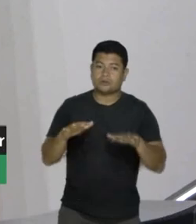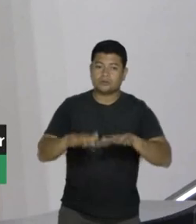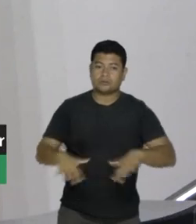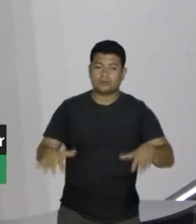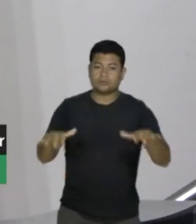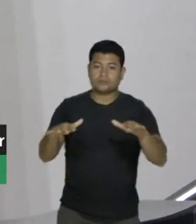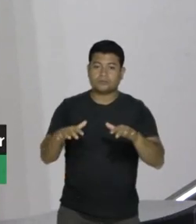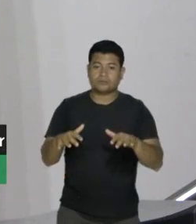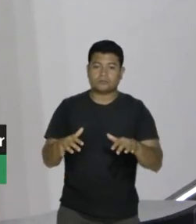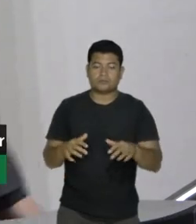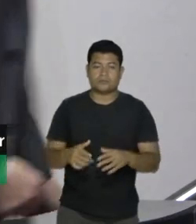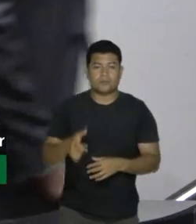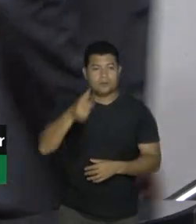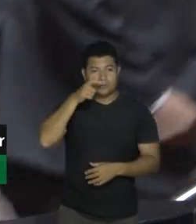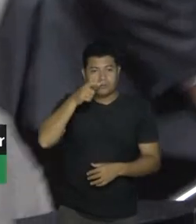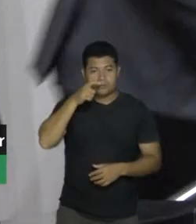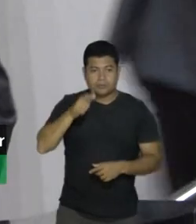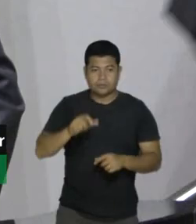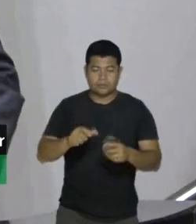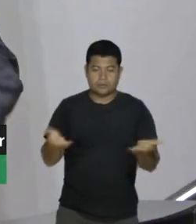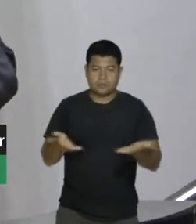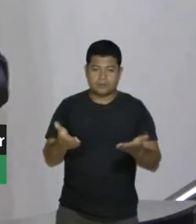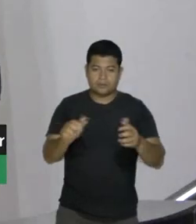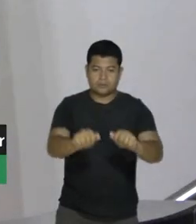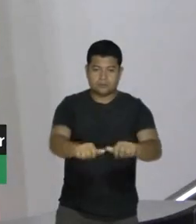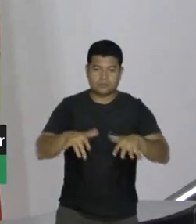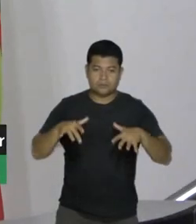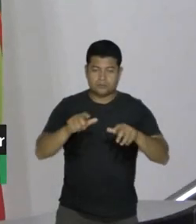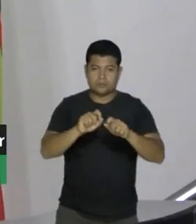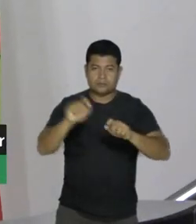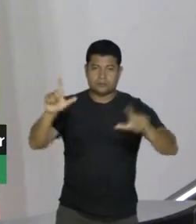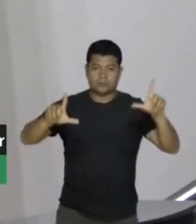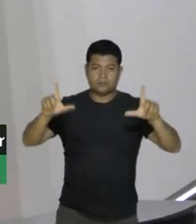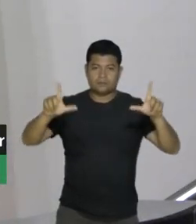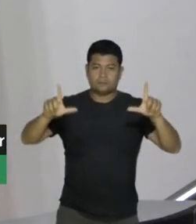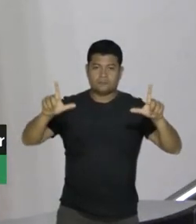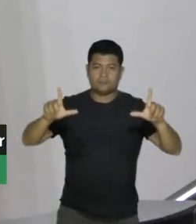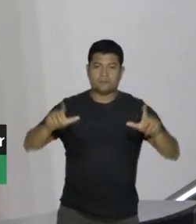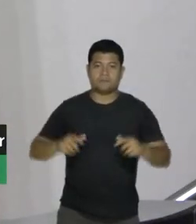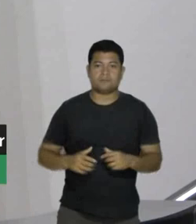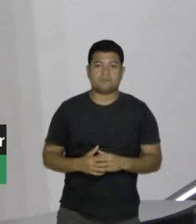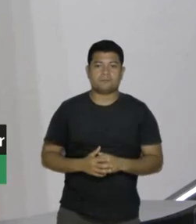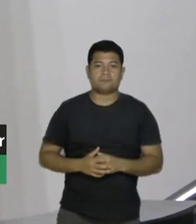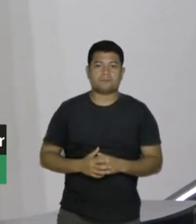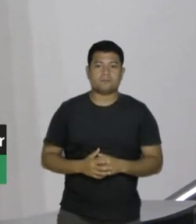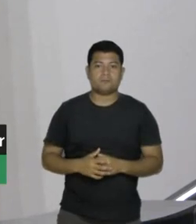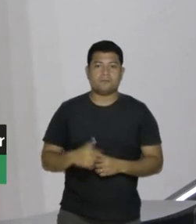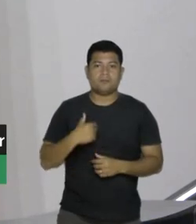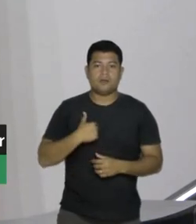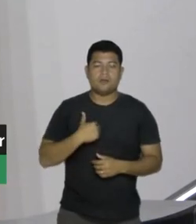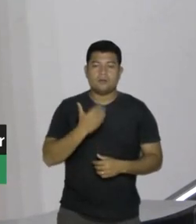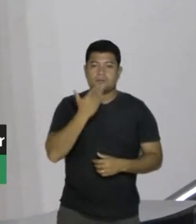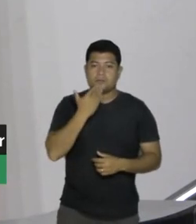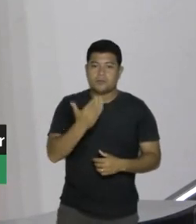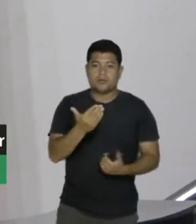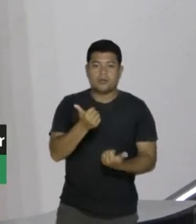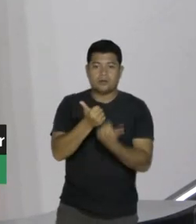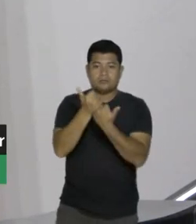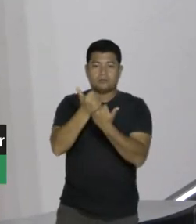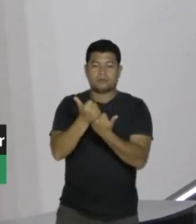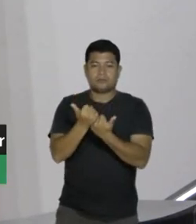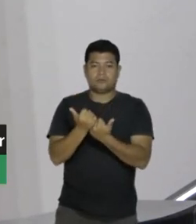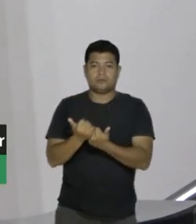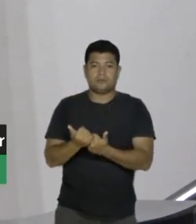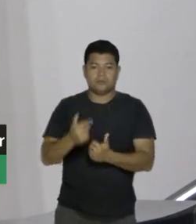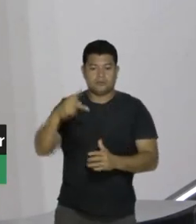nos assistem pela TV eu quero fazer um apelo para os senhores no projeto que está tramitando nessa casa